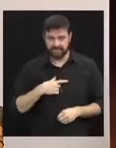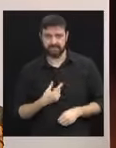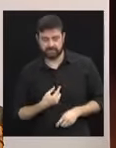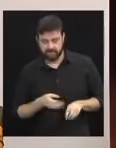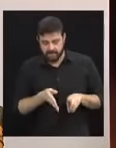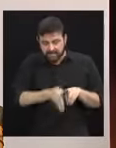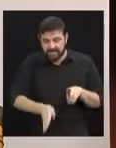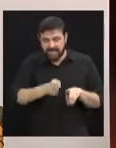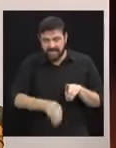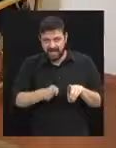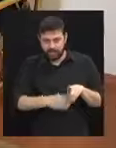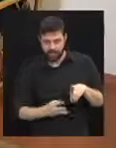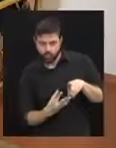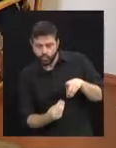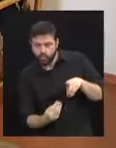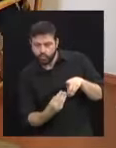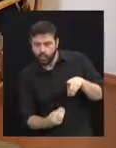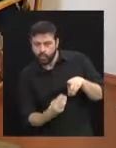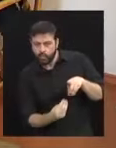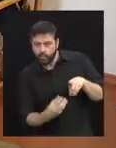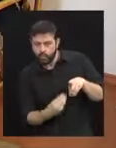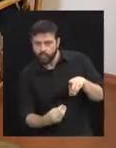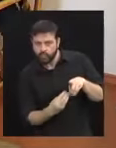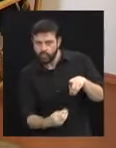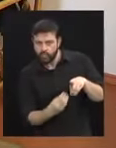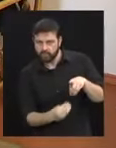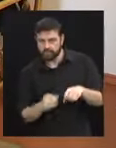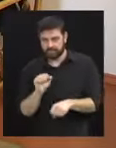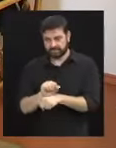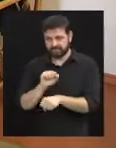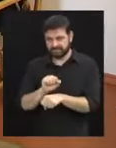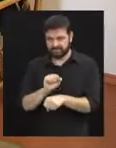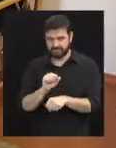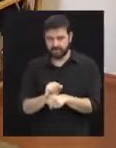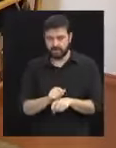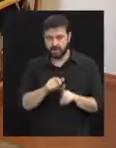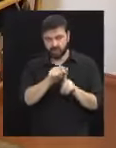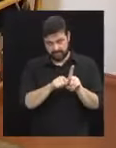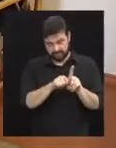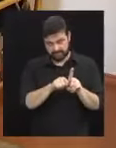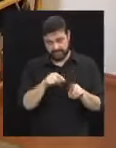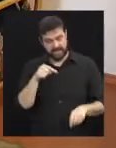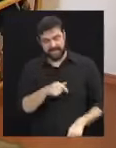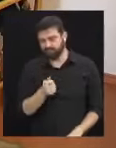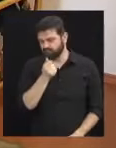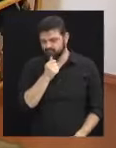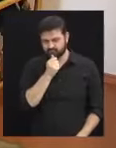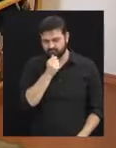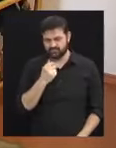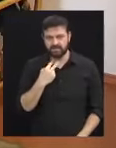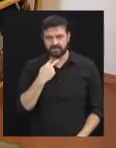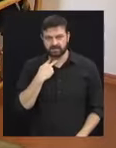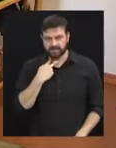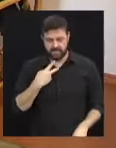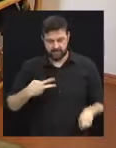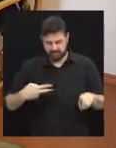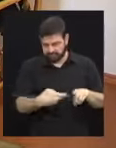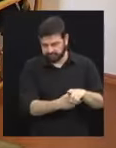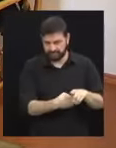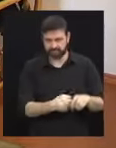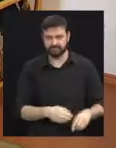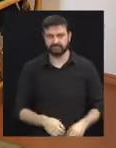amamentando, né? Ela desmamou os filhotes. Desmamou os filhotes, não ela. Os filhotes, há cerca de 1 mês. Então, ela ainda também não foi castrada.